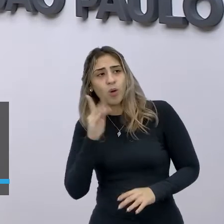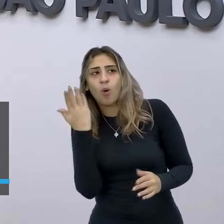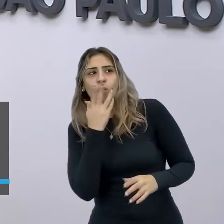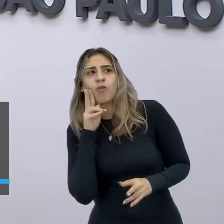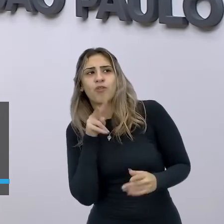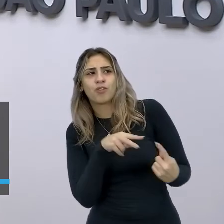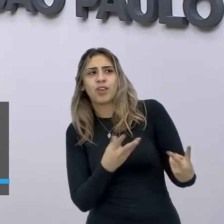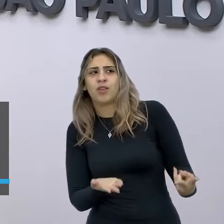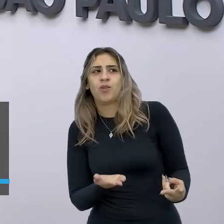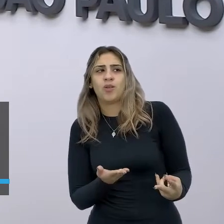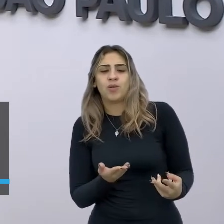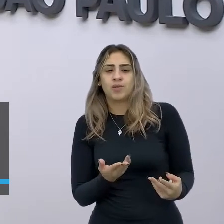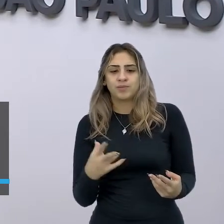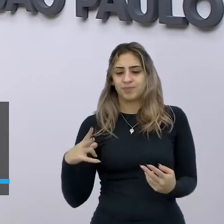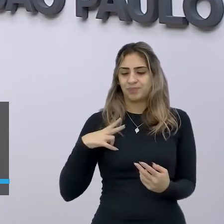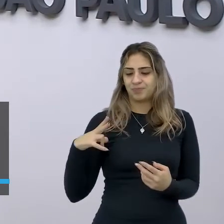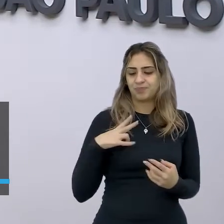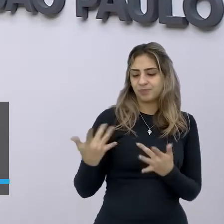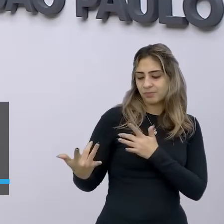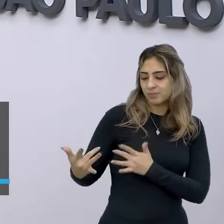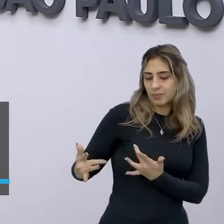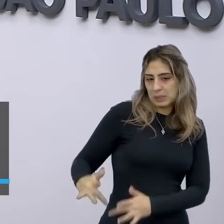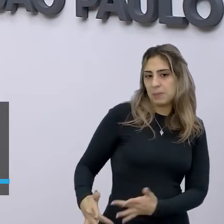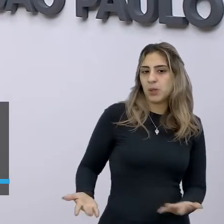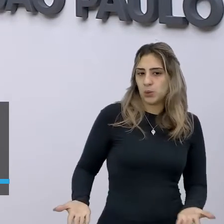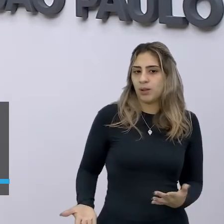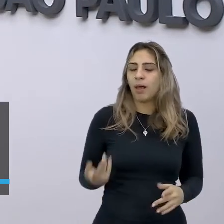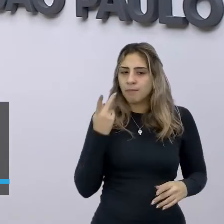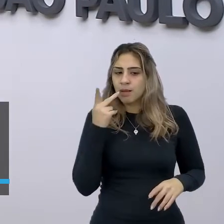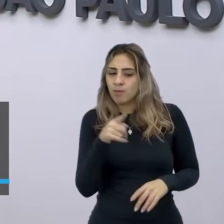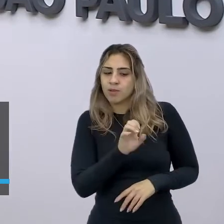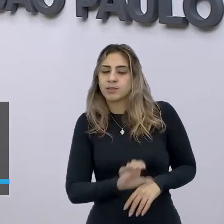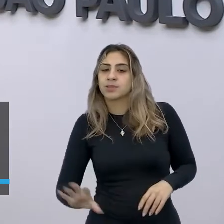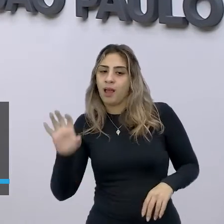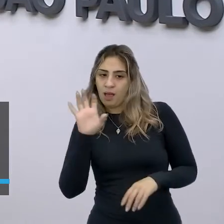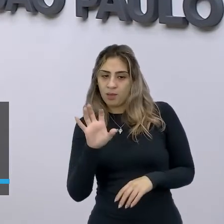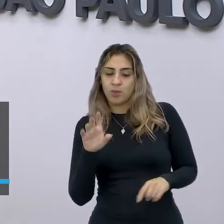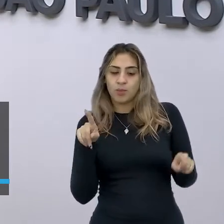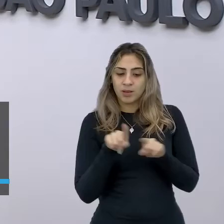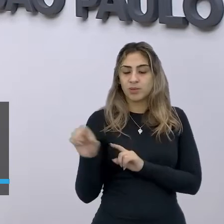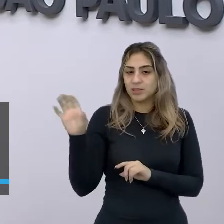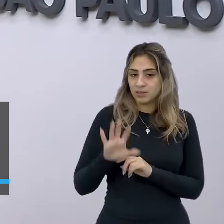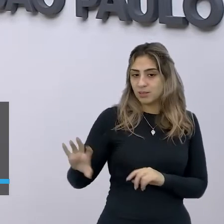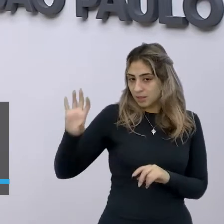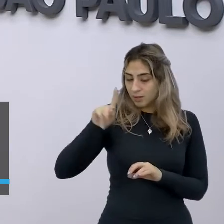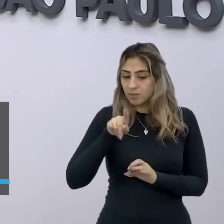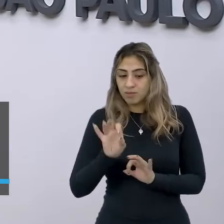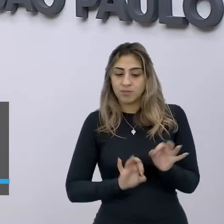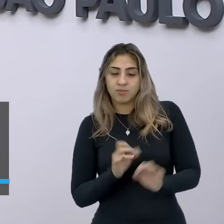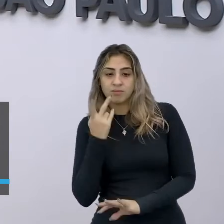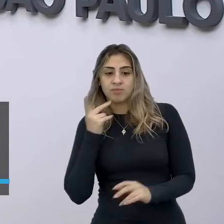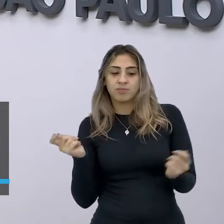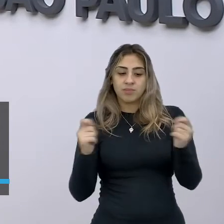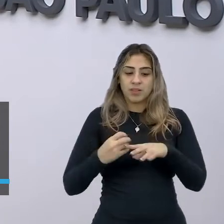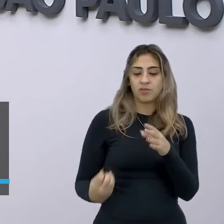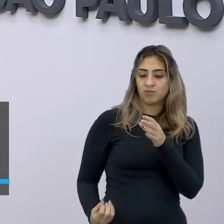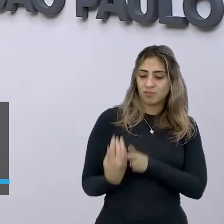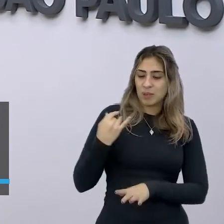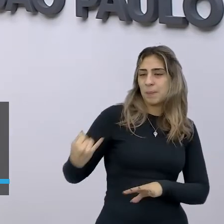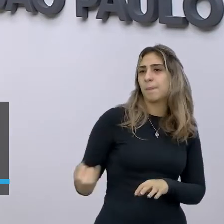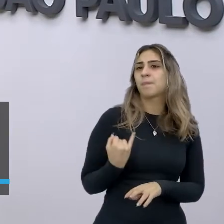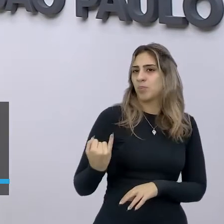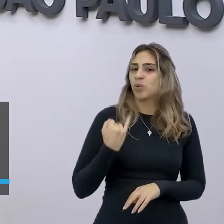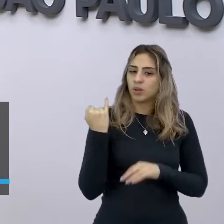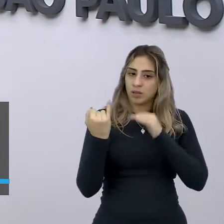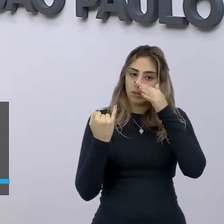viram, enfim, abandonadas, né, pelo Estado, etc. O Estado foi preponderante, foi fundamental,